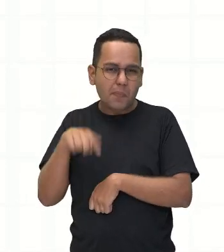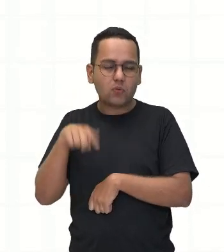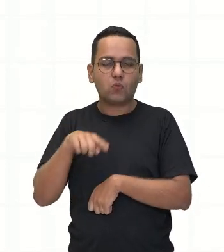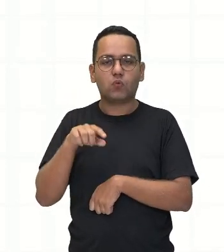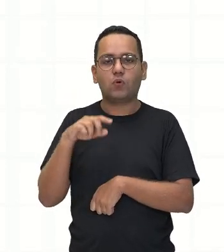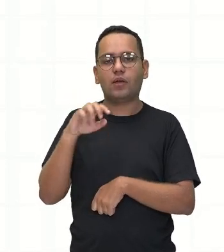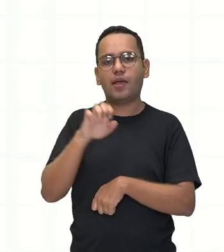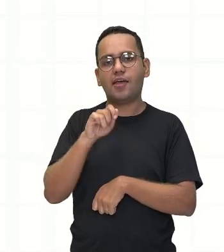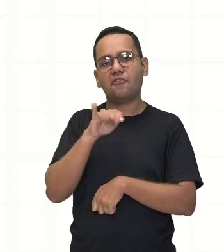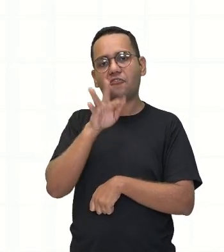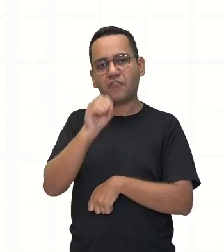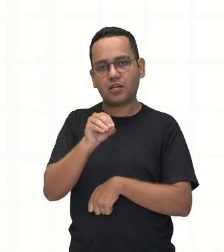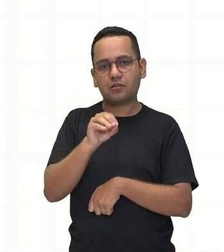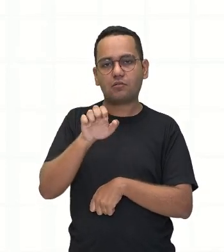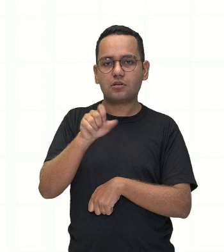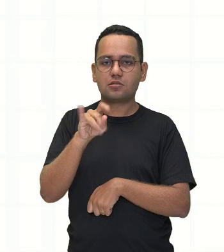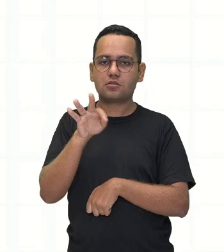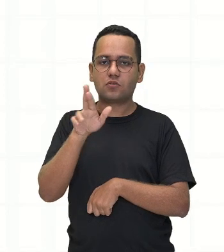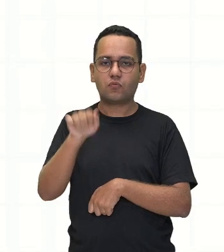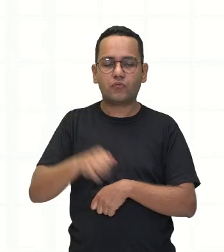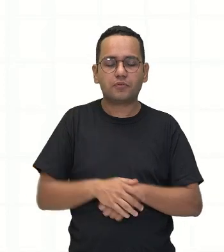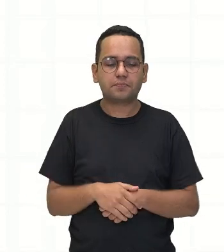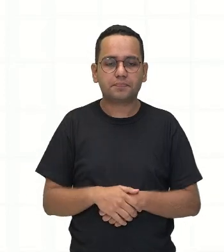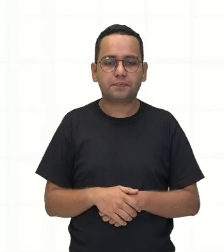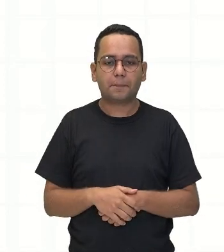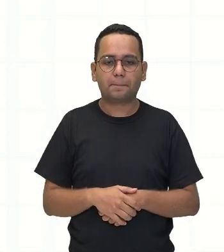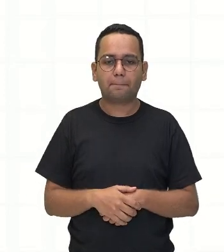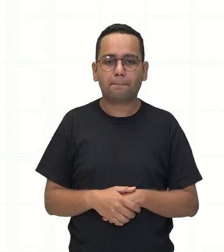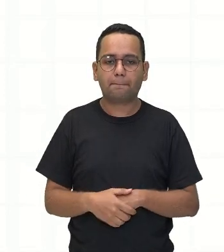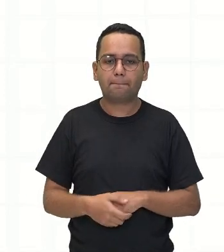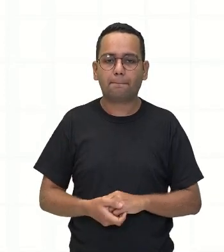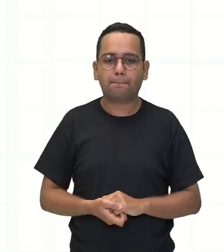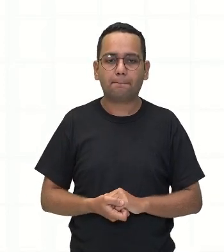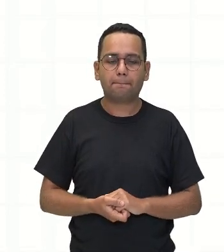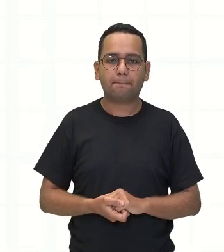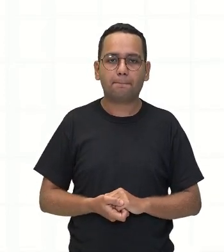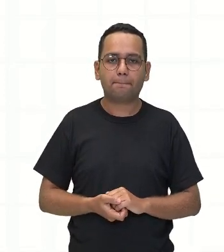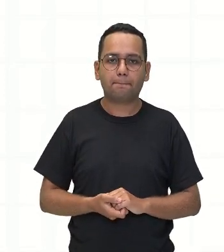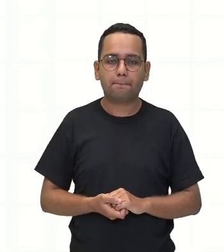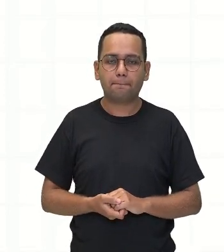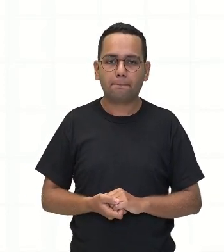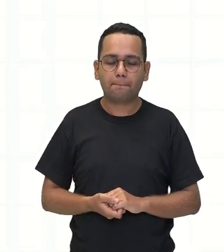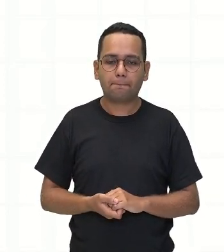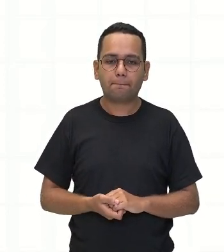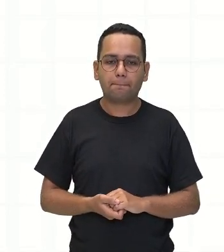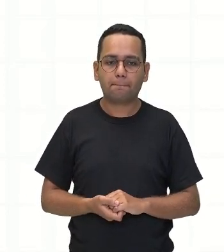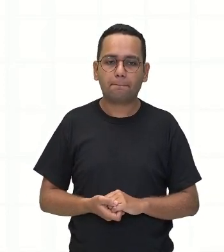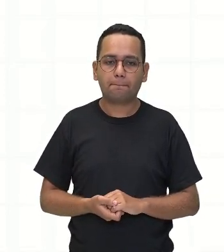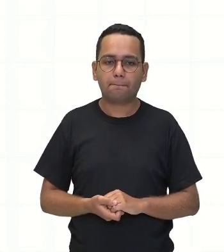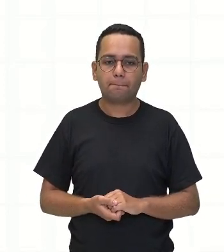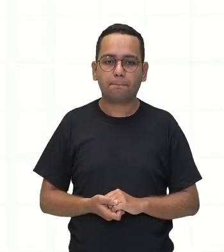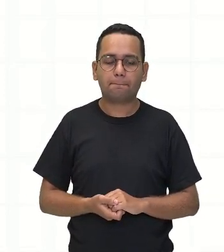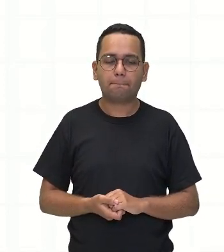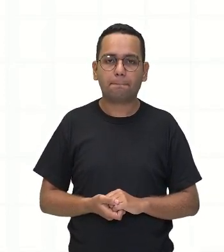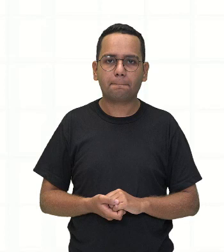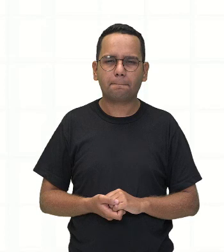queima, nós estamos especificamente falando daquele ato de que todo ser vivo, ele tem ali um processo